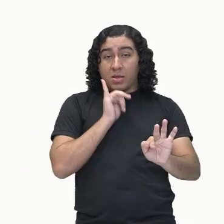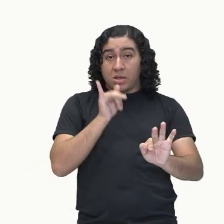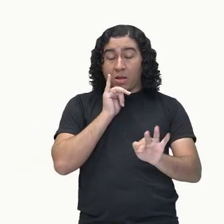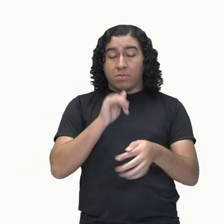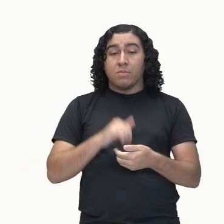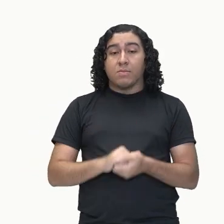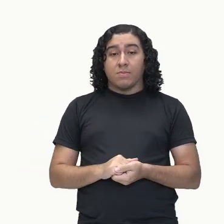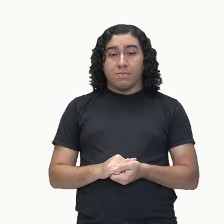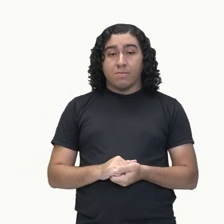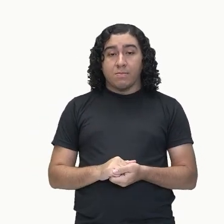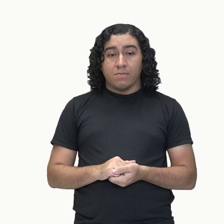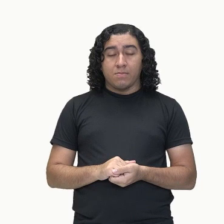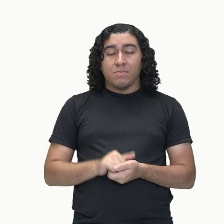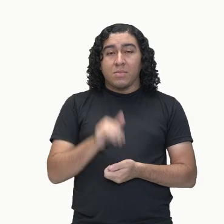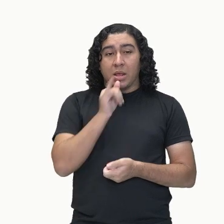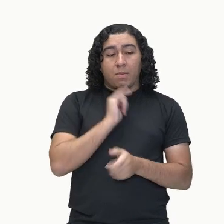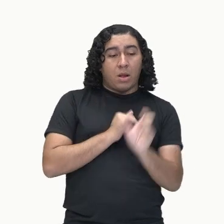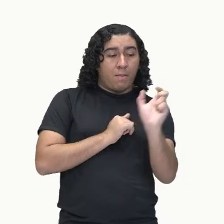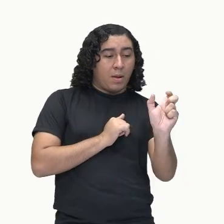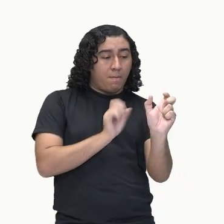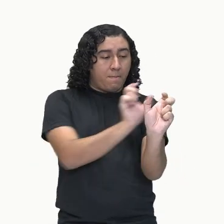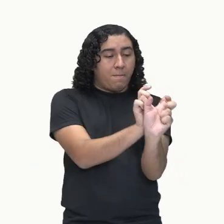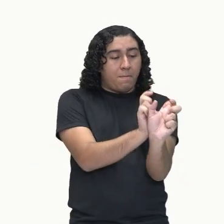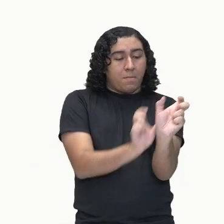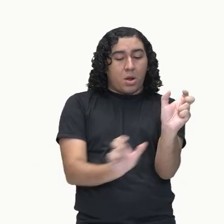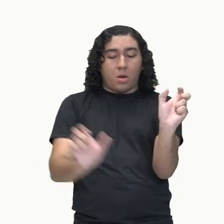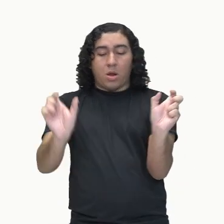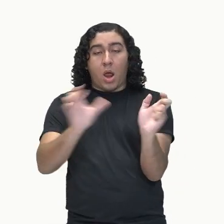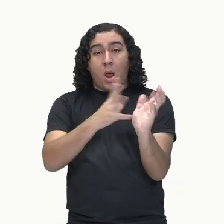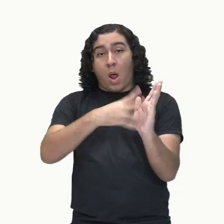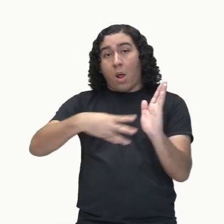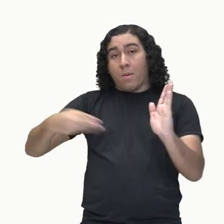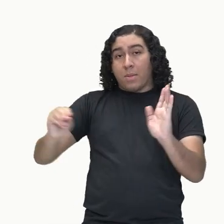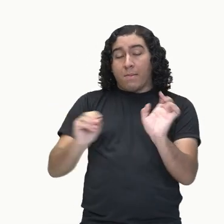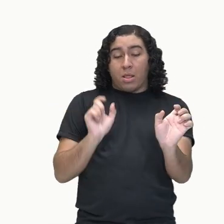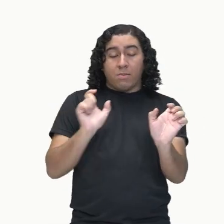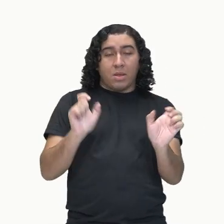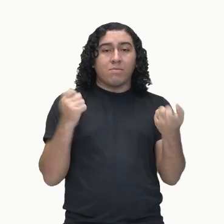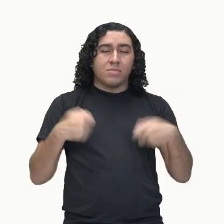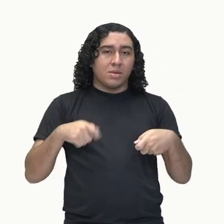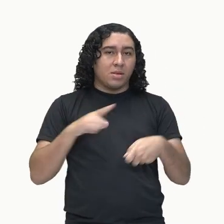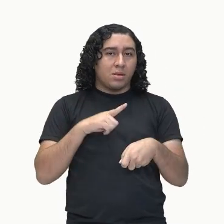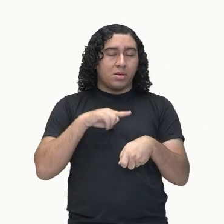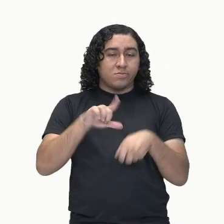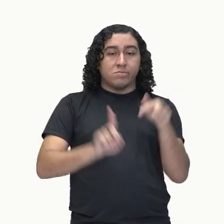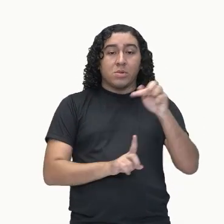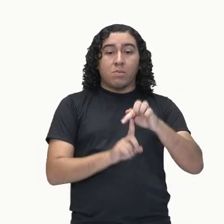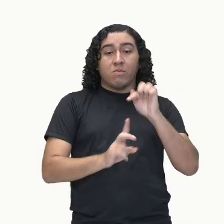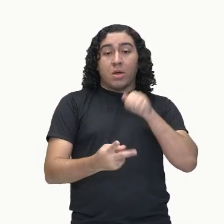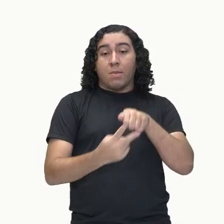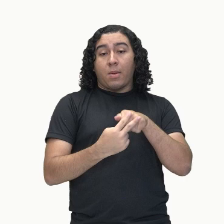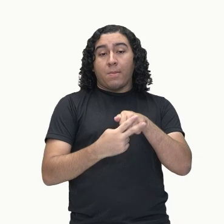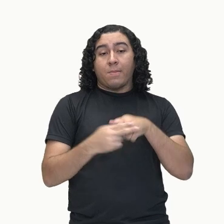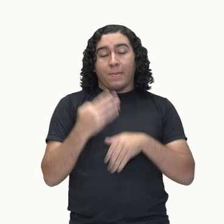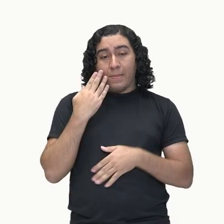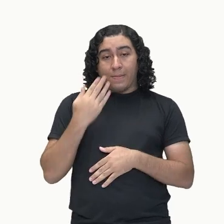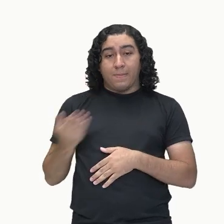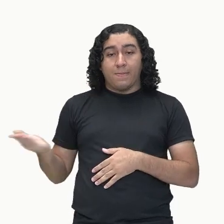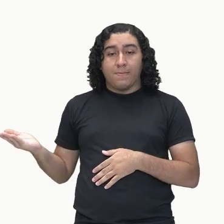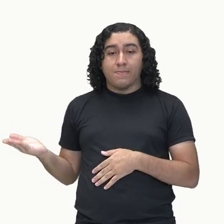pass que passe ó a duplicidade aqui certo aí é com presente subjuntivo pass que passe